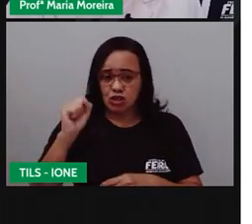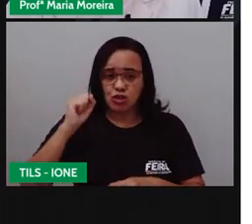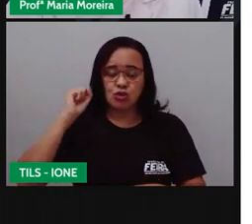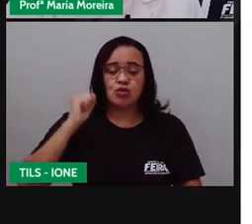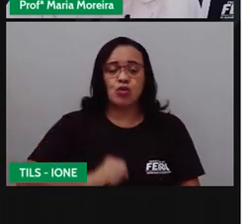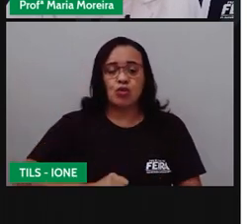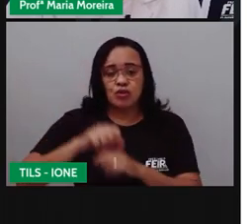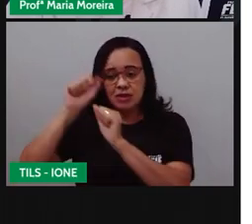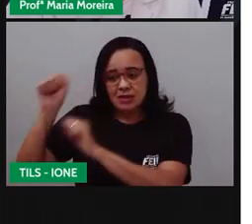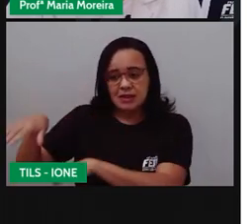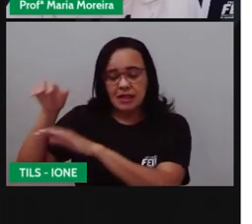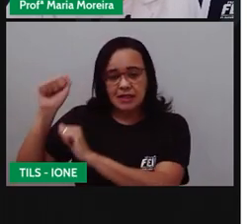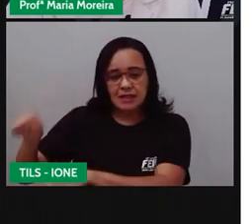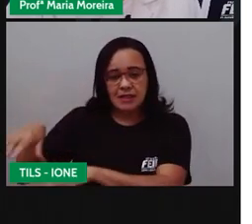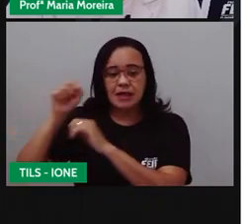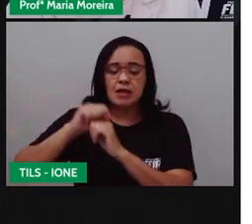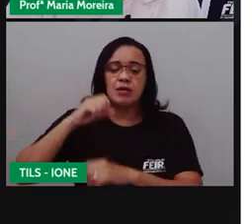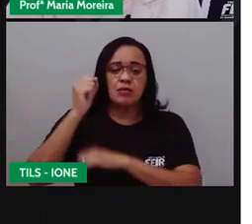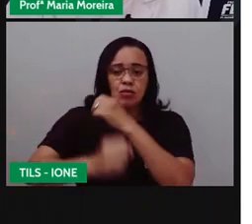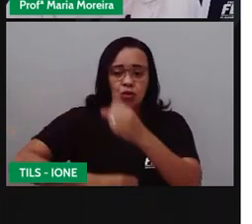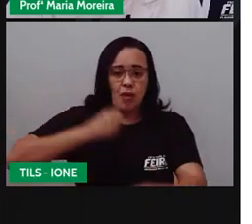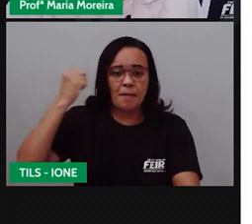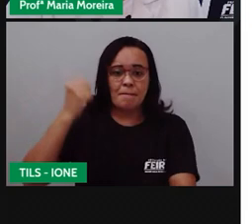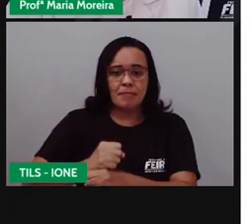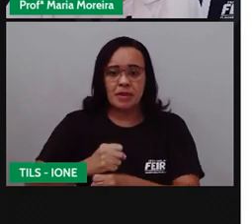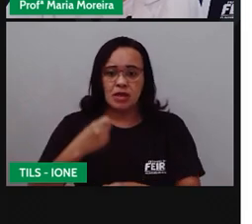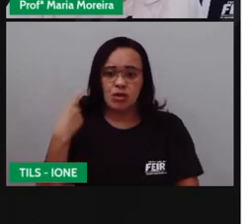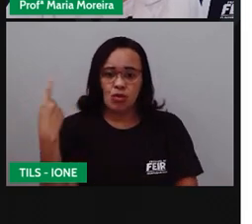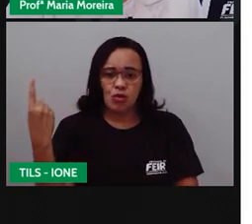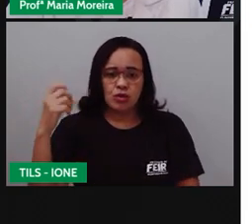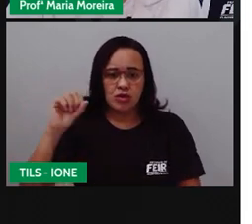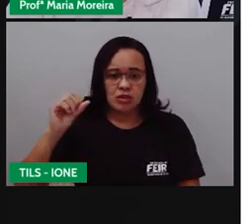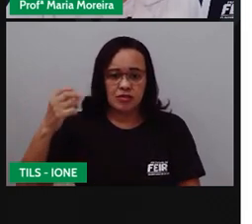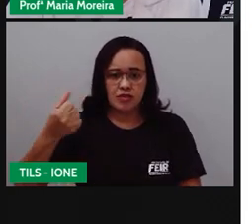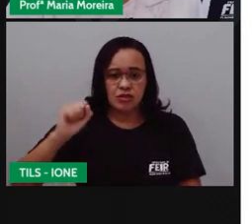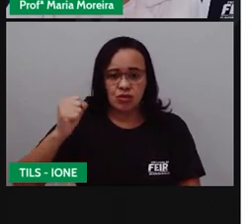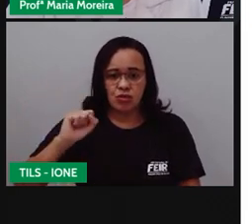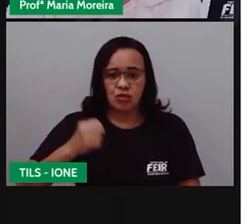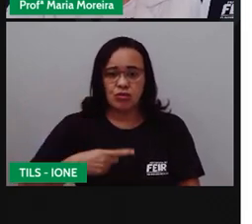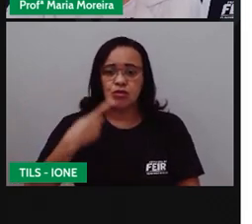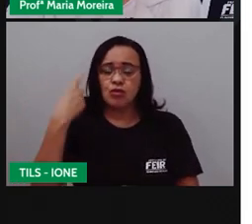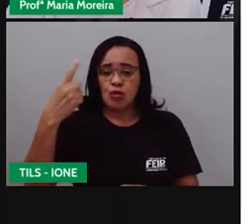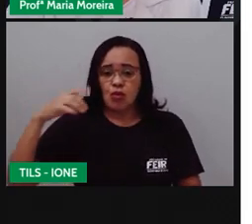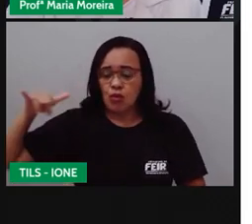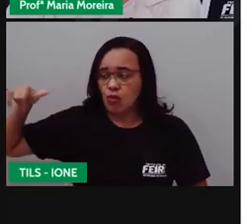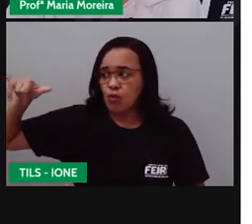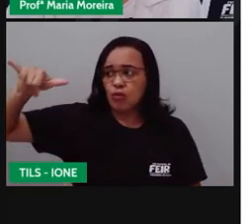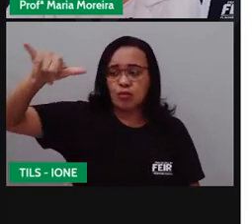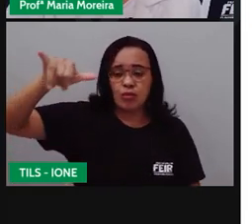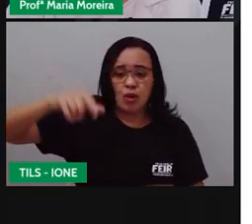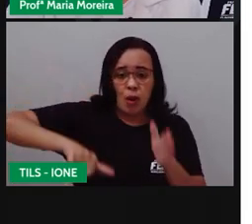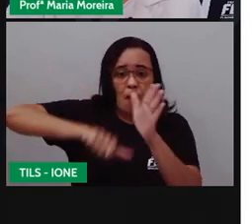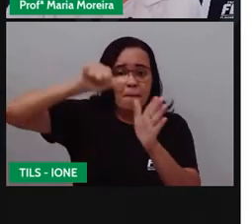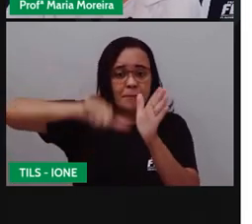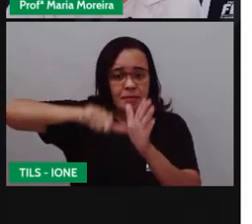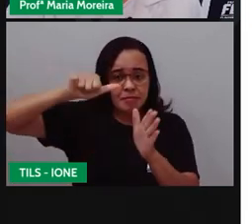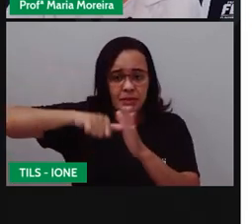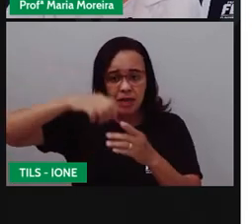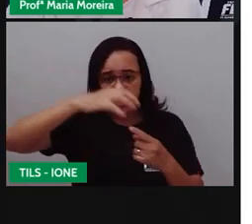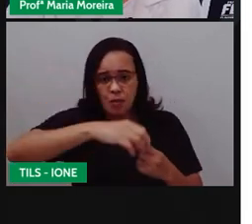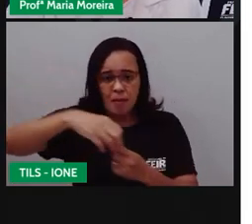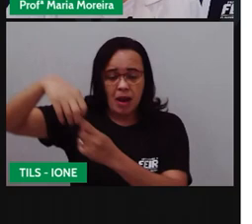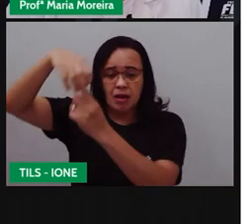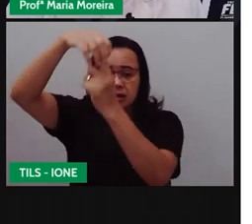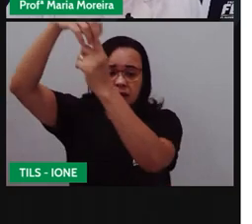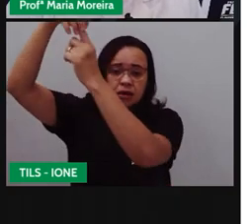18 de setembro de 1898. O voo de Santos Dumont, o número 1. O primeiro, né, balão dirigível com motor a